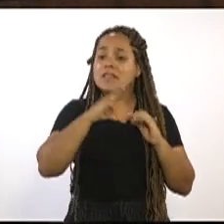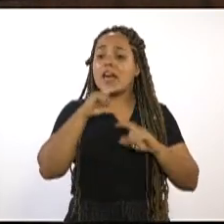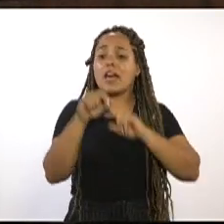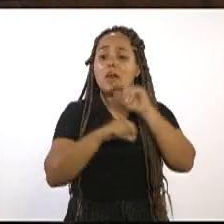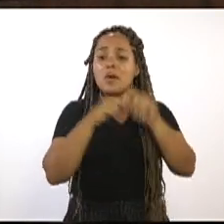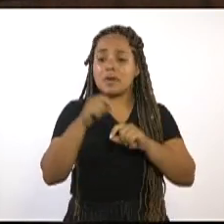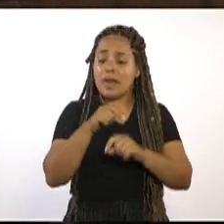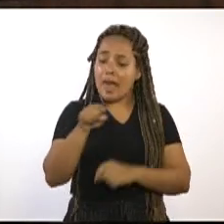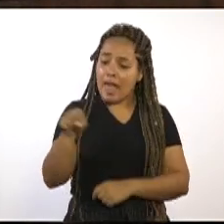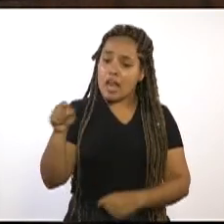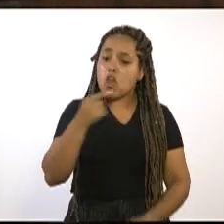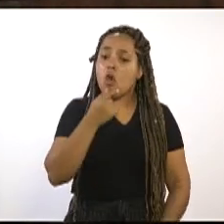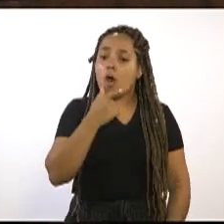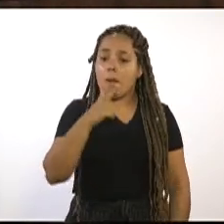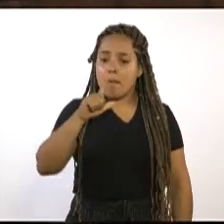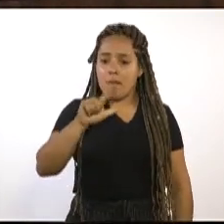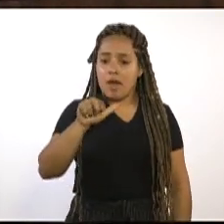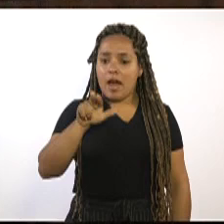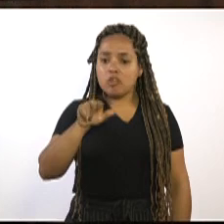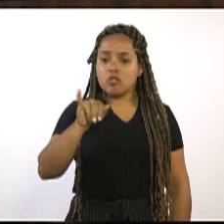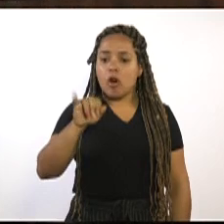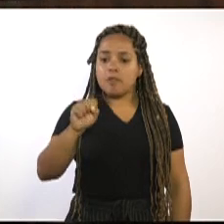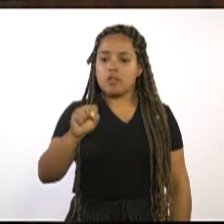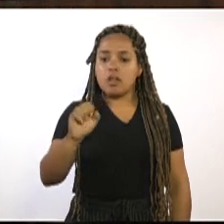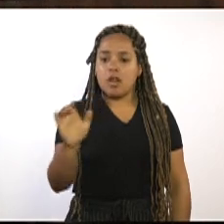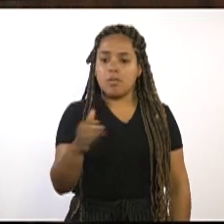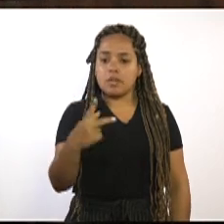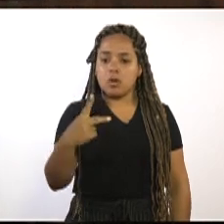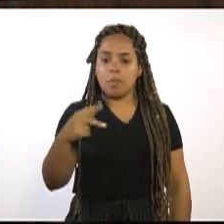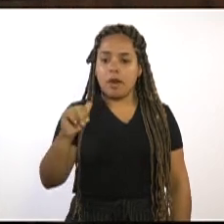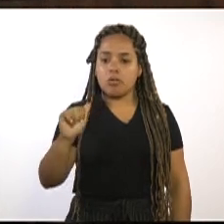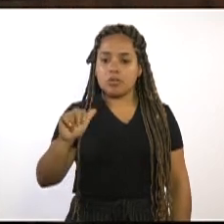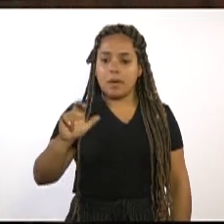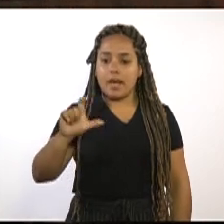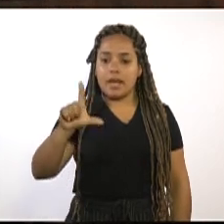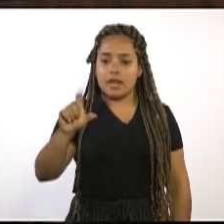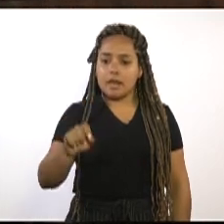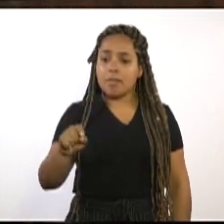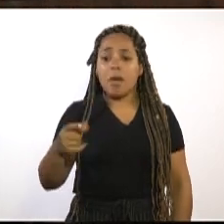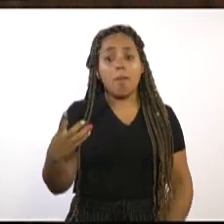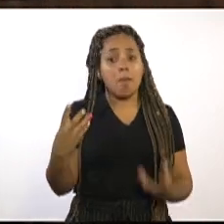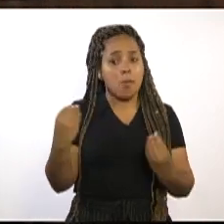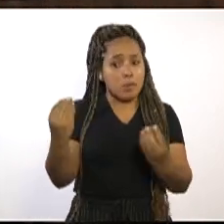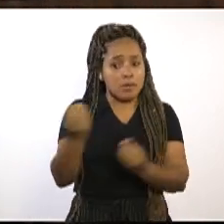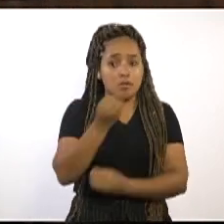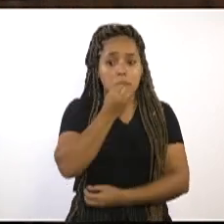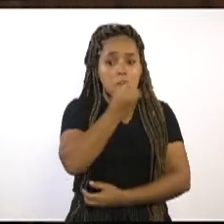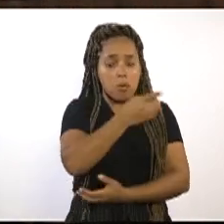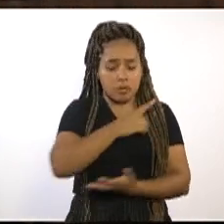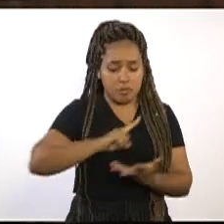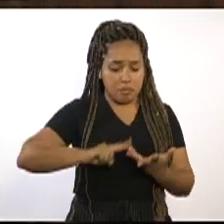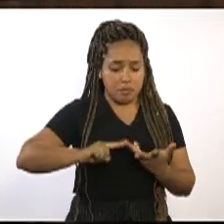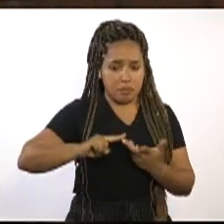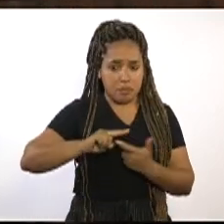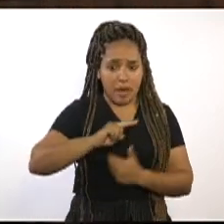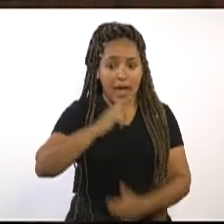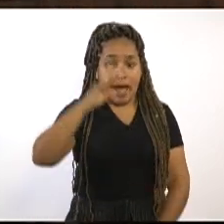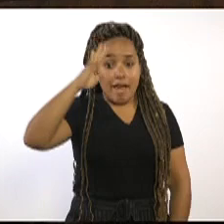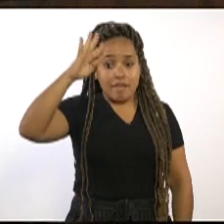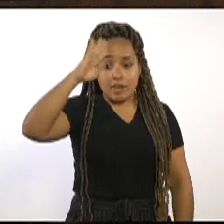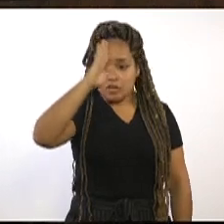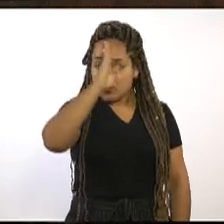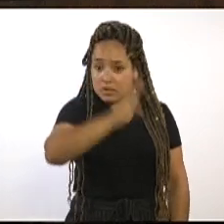para a gente, contando um pouco sobre seus aprendizados e principais reflexões nesse período de carnaval. Também tive as